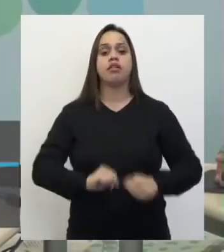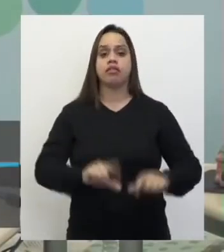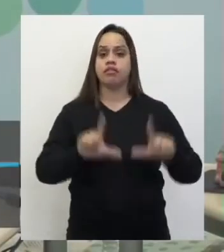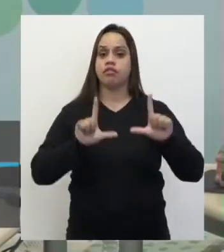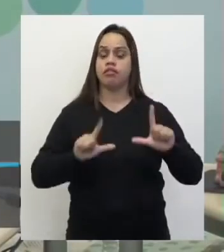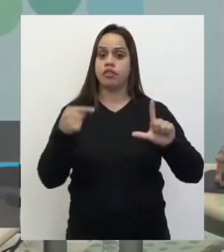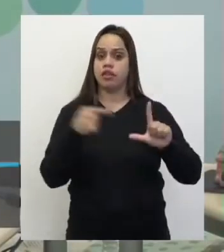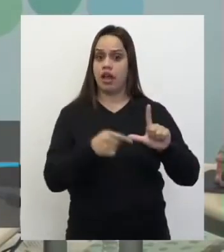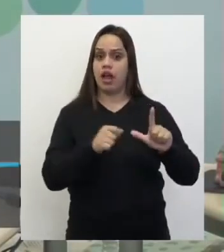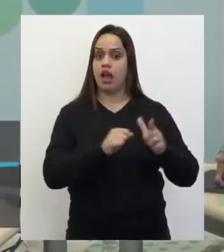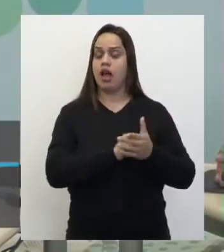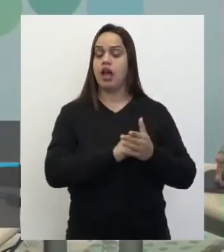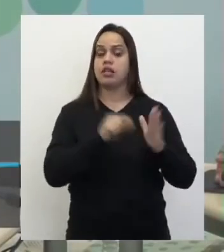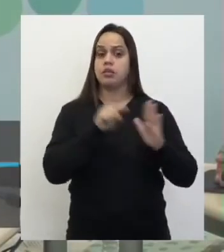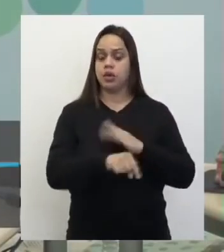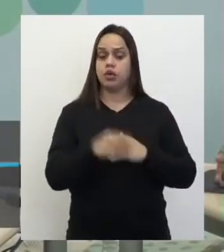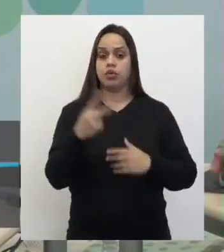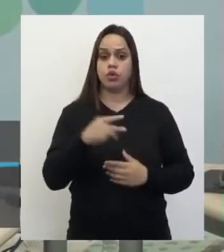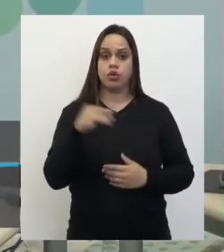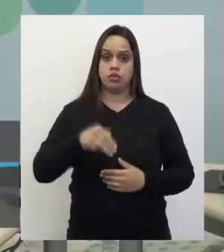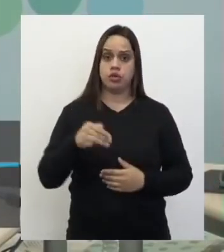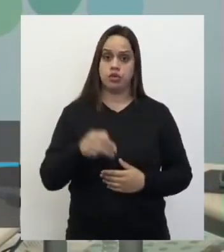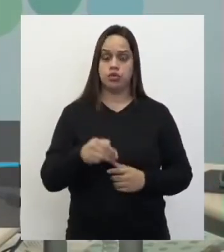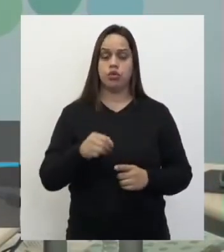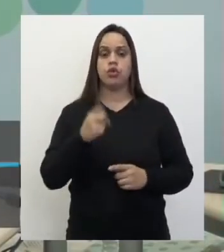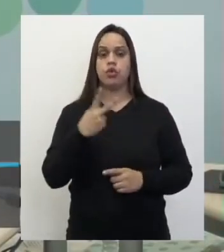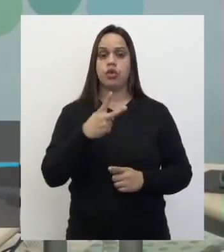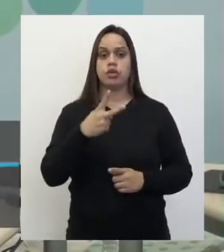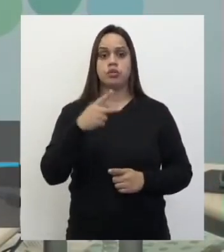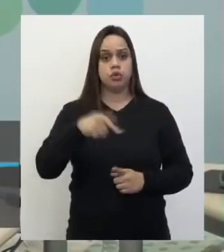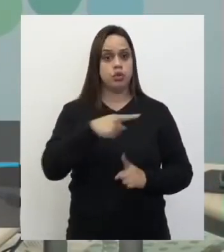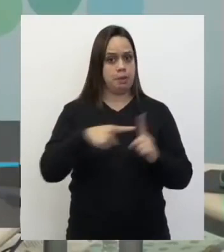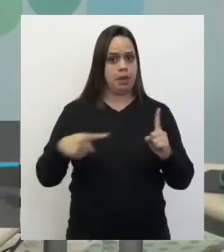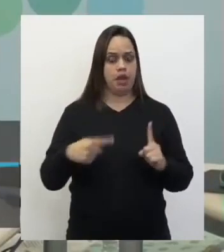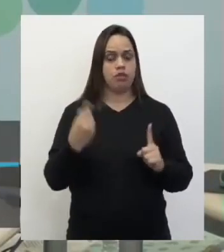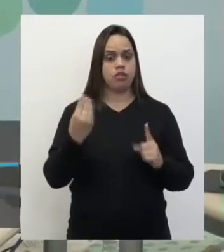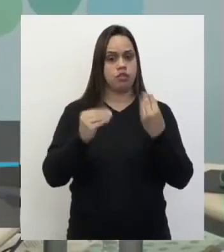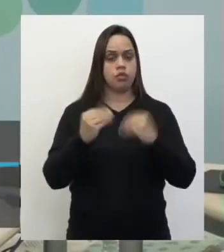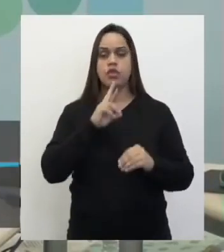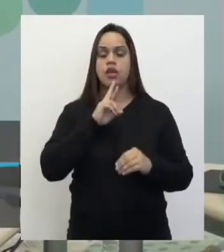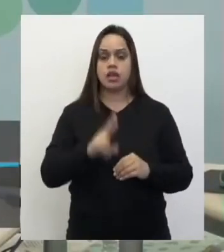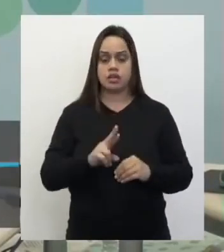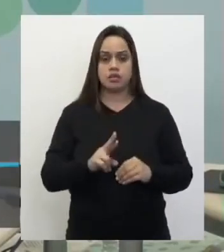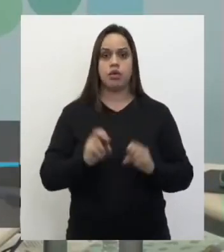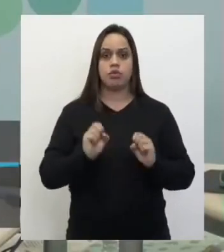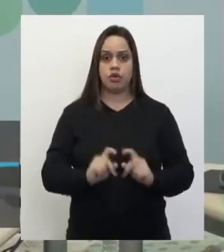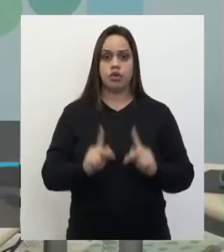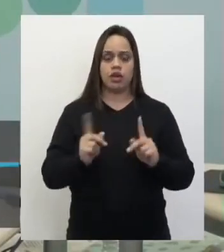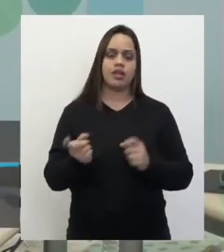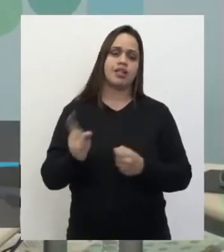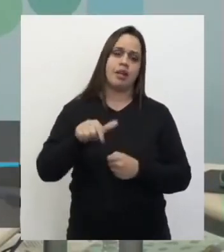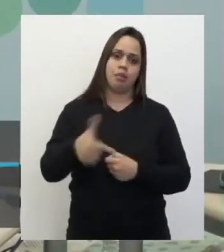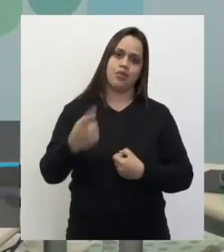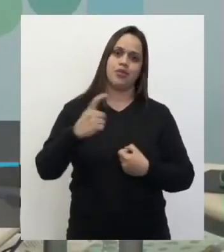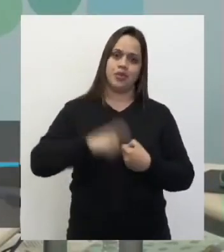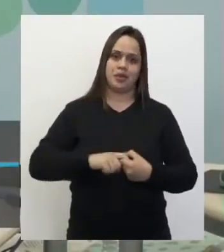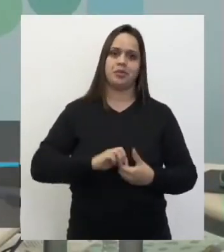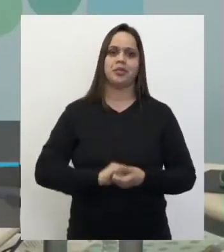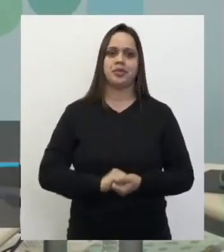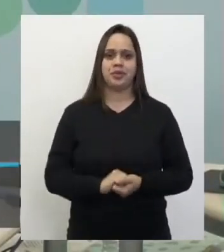tela essas questões por 2 minutos e meio. Vocês vão colocando lá no chat suas contribuições e já